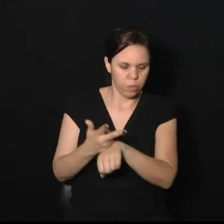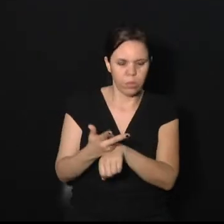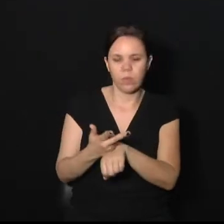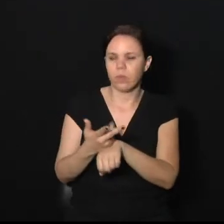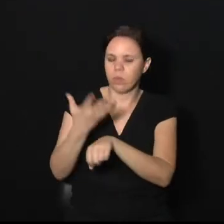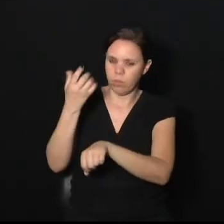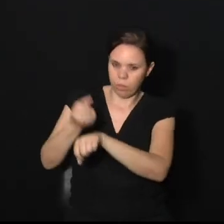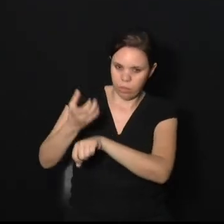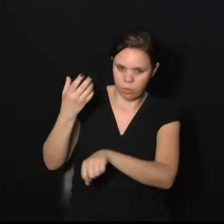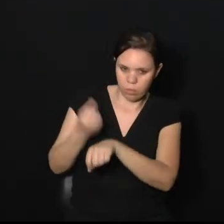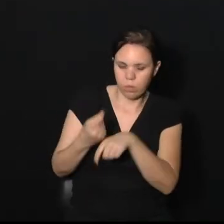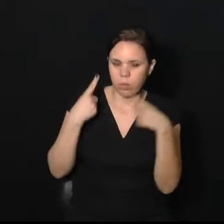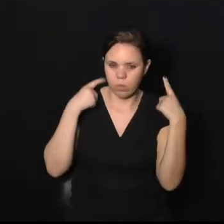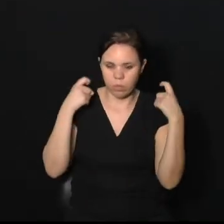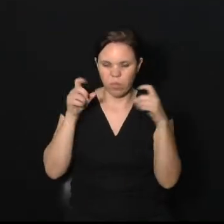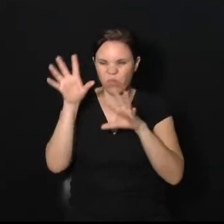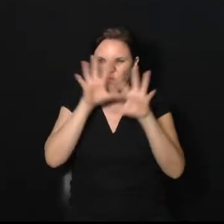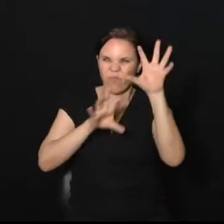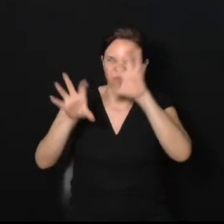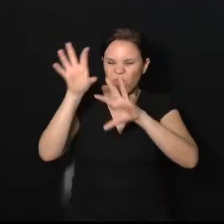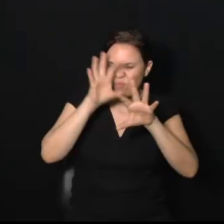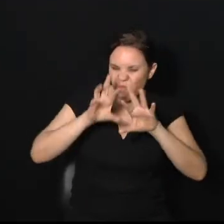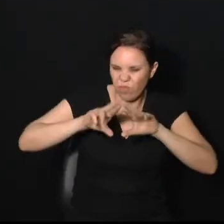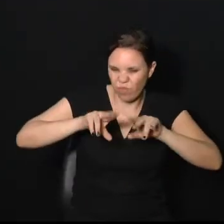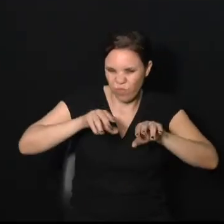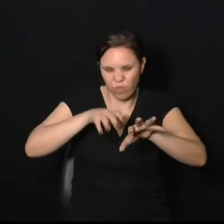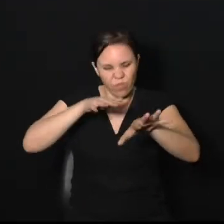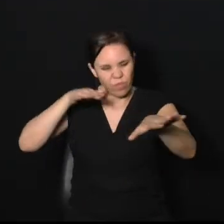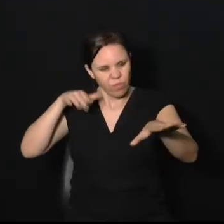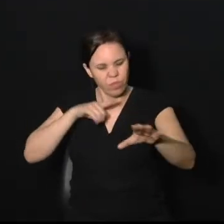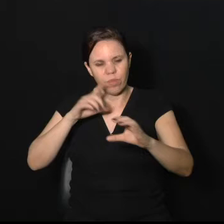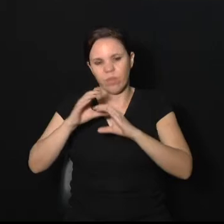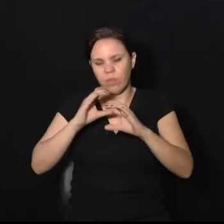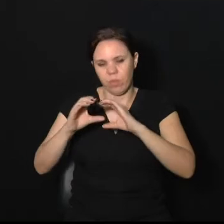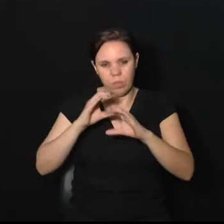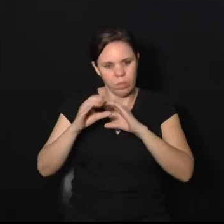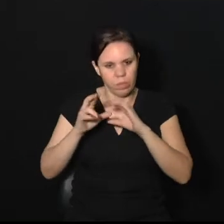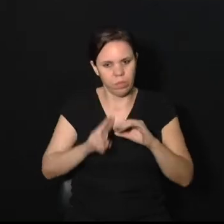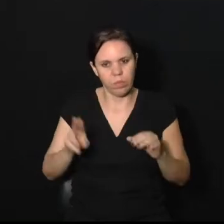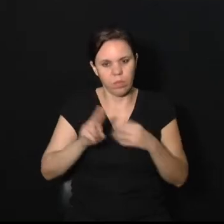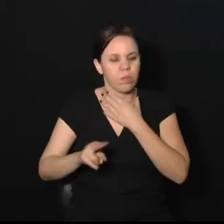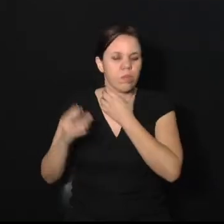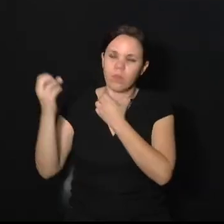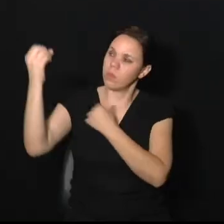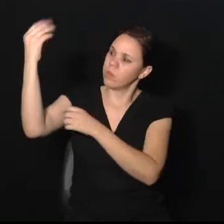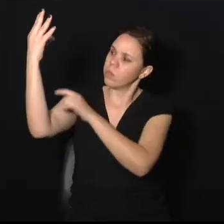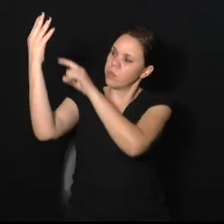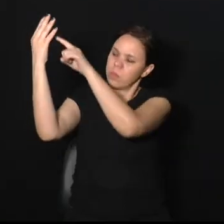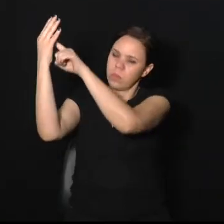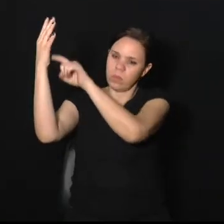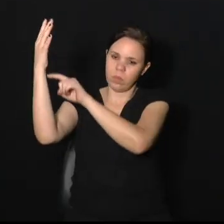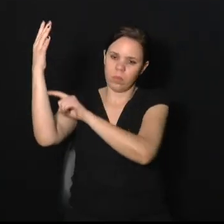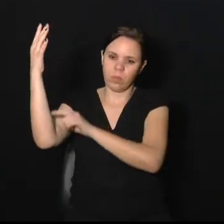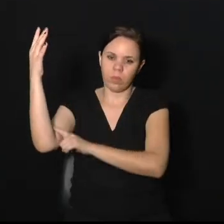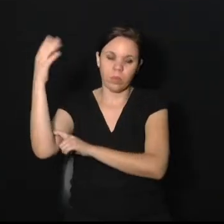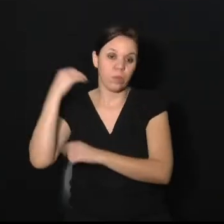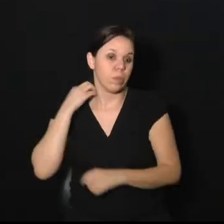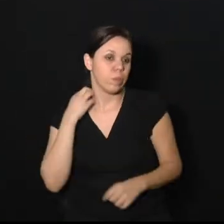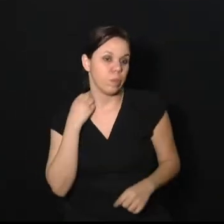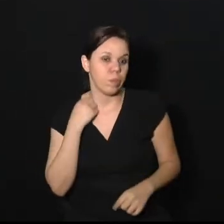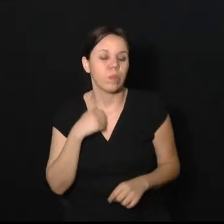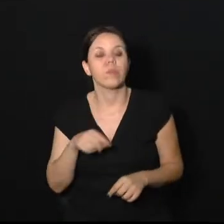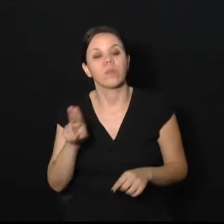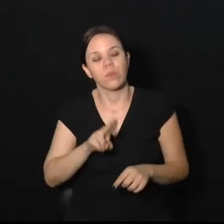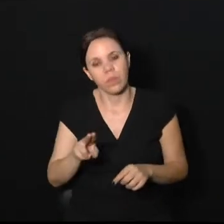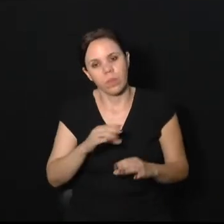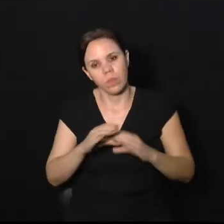de trânsito, né, ele pode ter uma comunicação, também utilizar toda a parte de para fazer